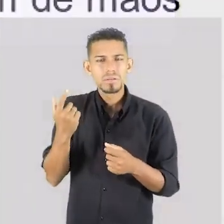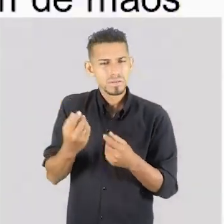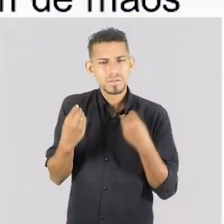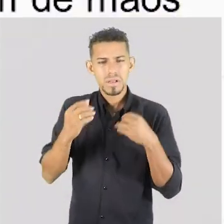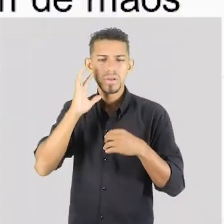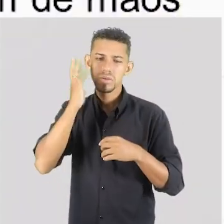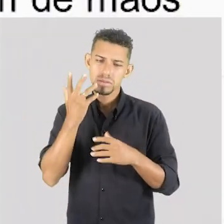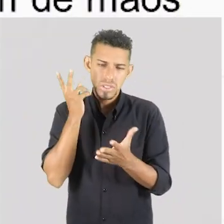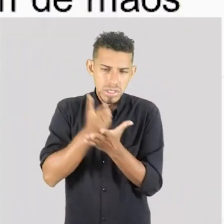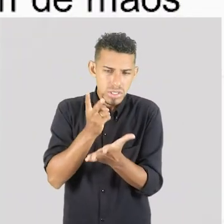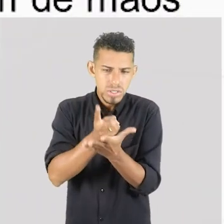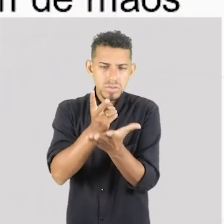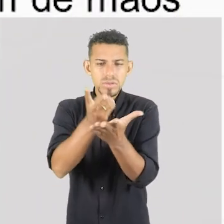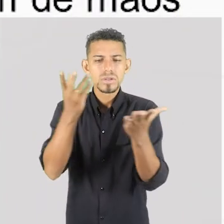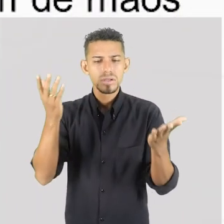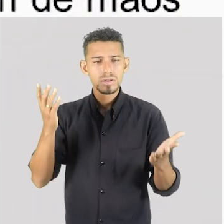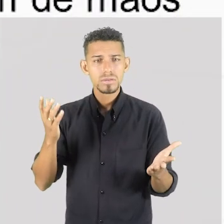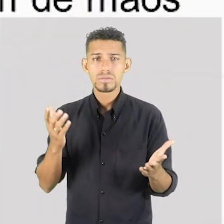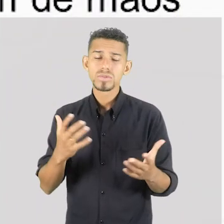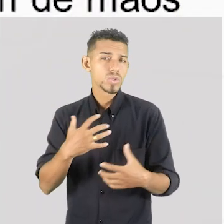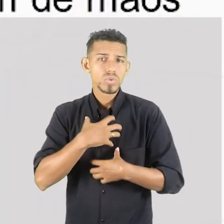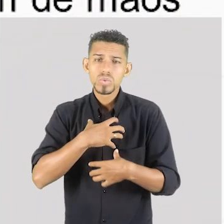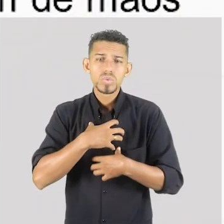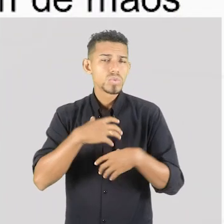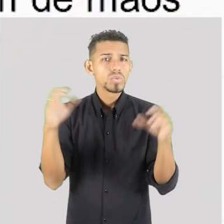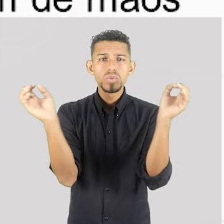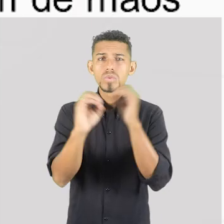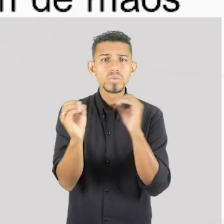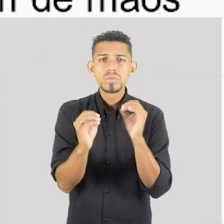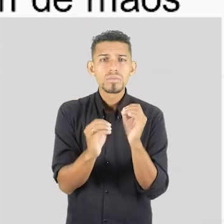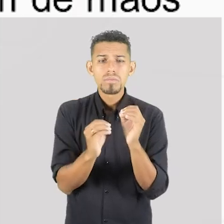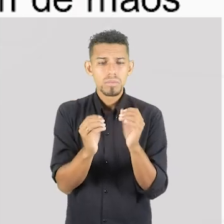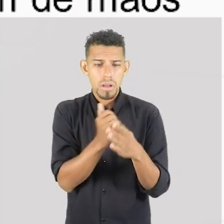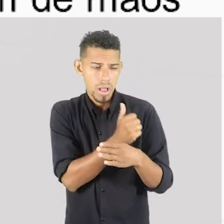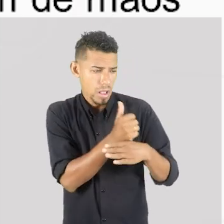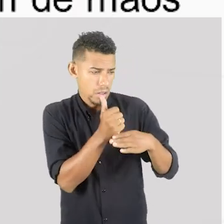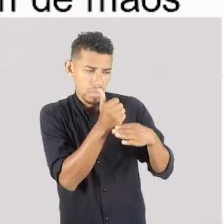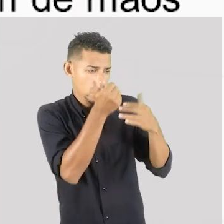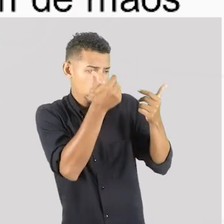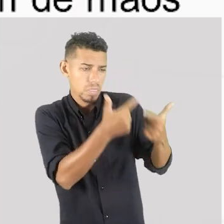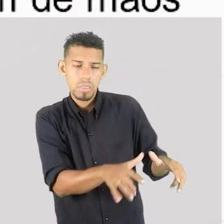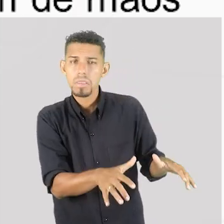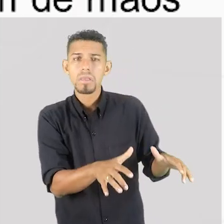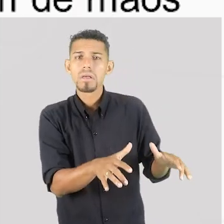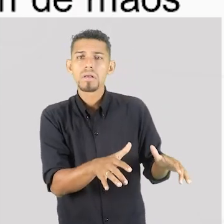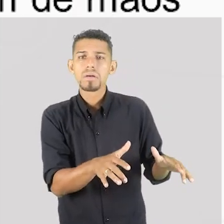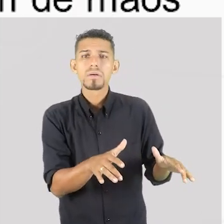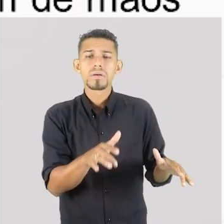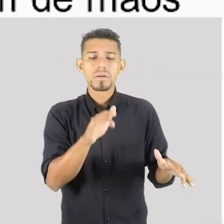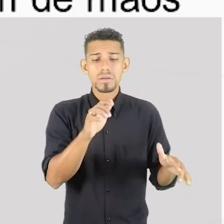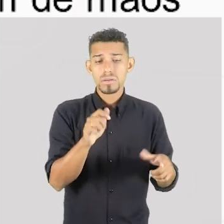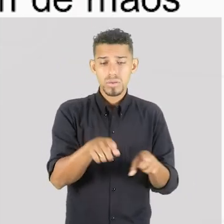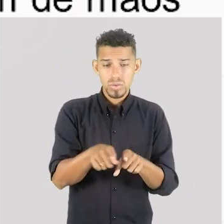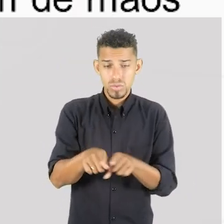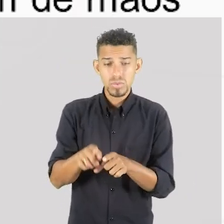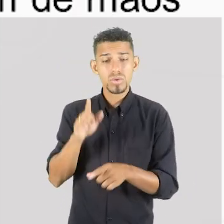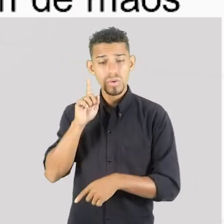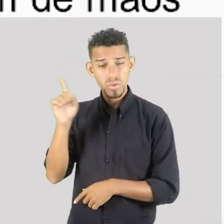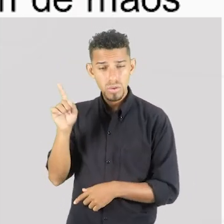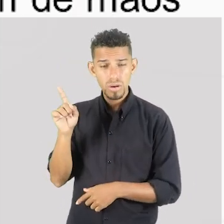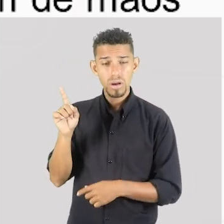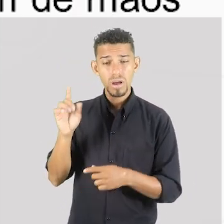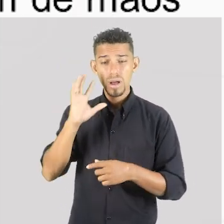corrói constantemente? Não sentis a desmoralização que a enerva, o cancro que